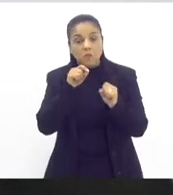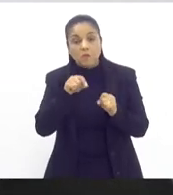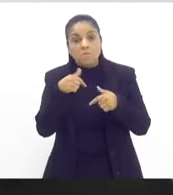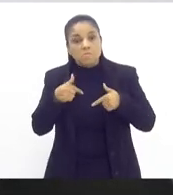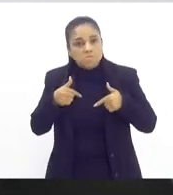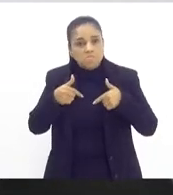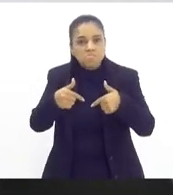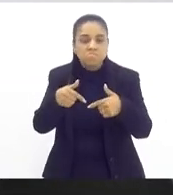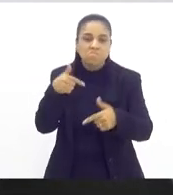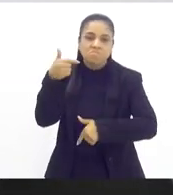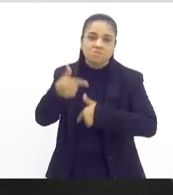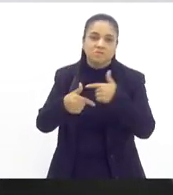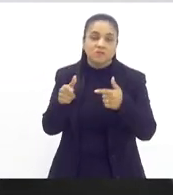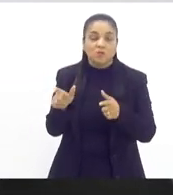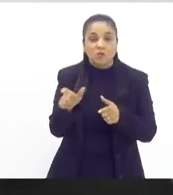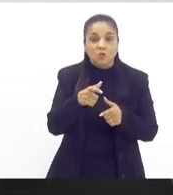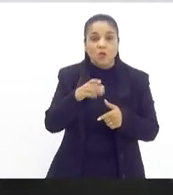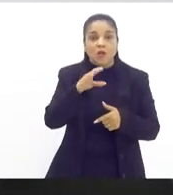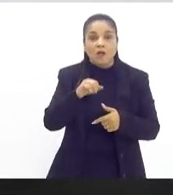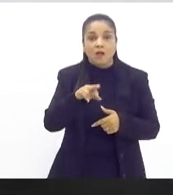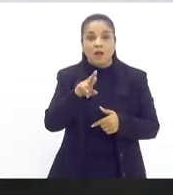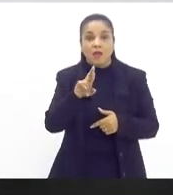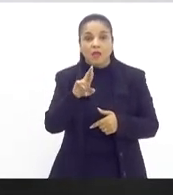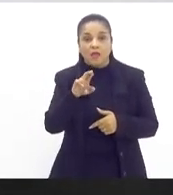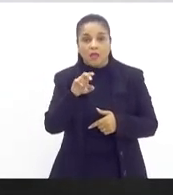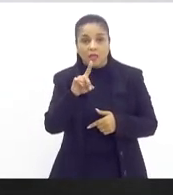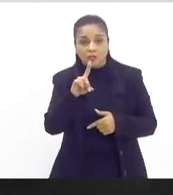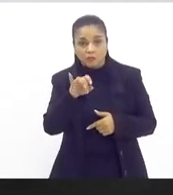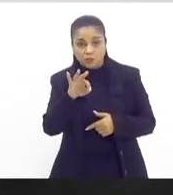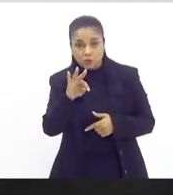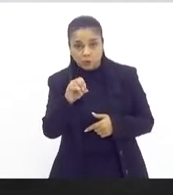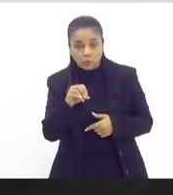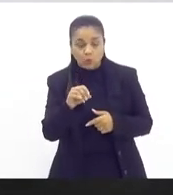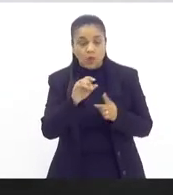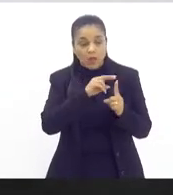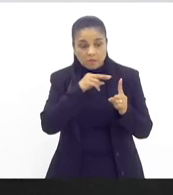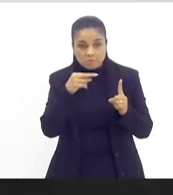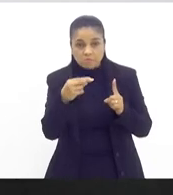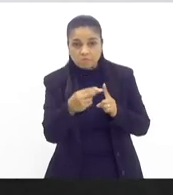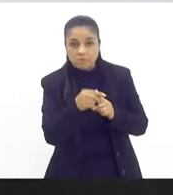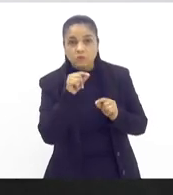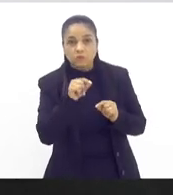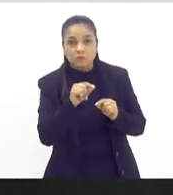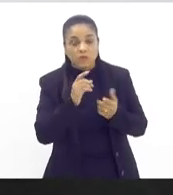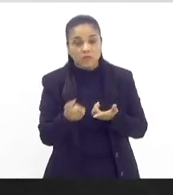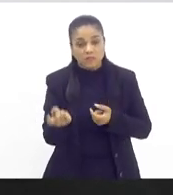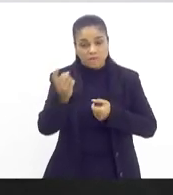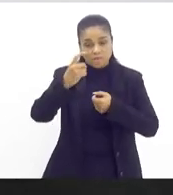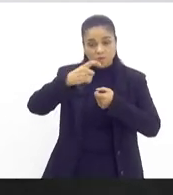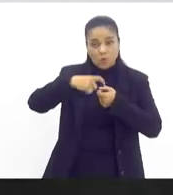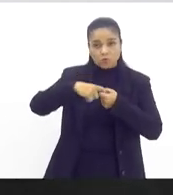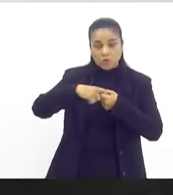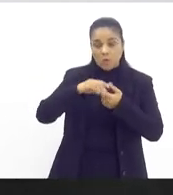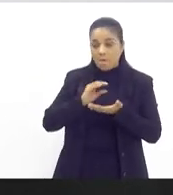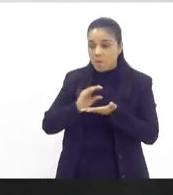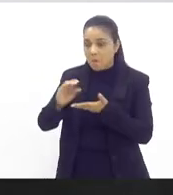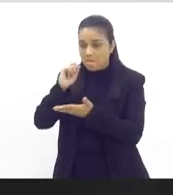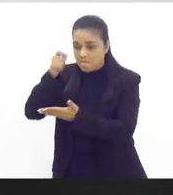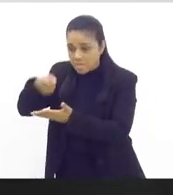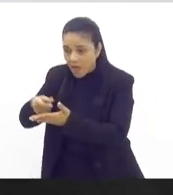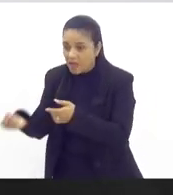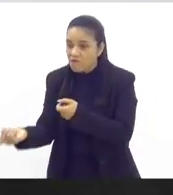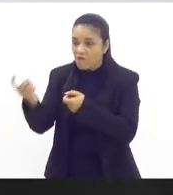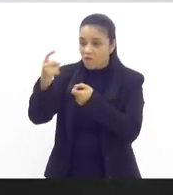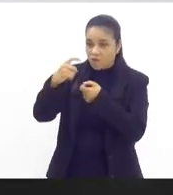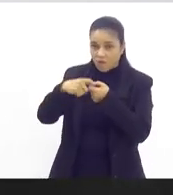do crédito amplo, né? A simples previsão na Constituição de devolução não é suficiente, porque a